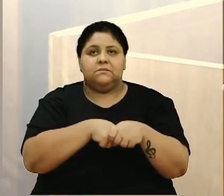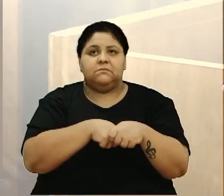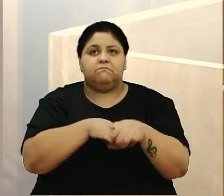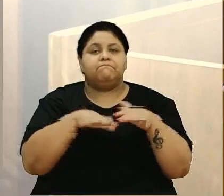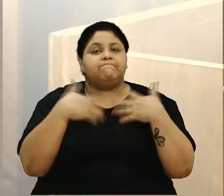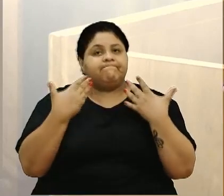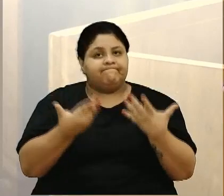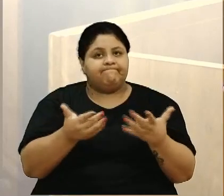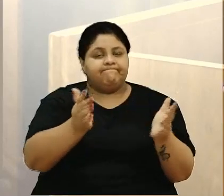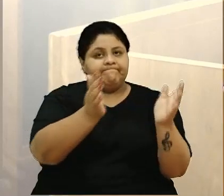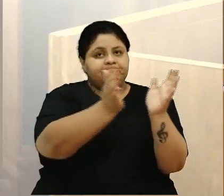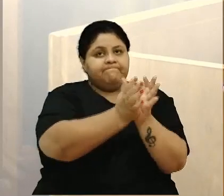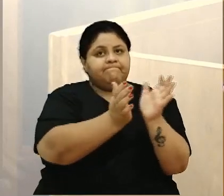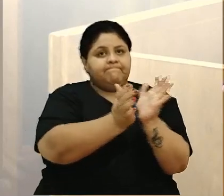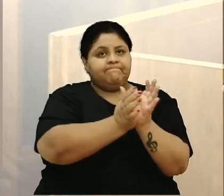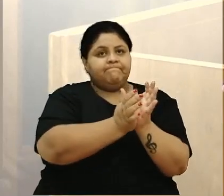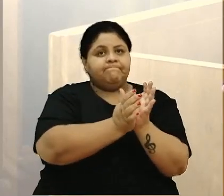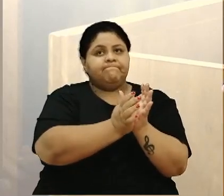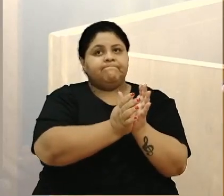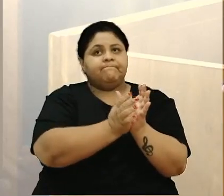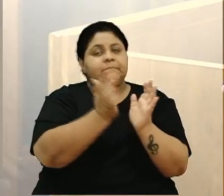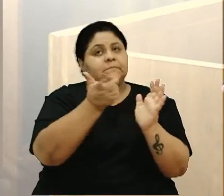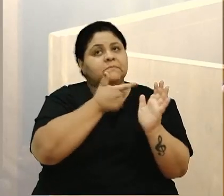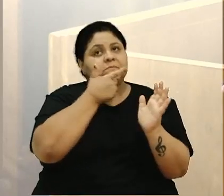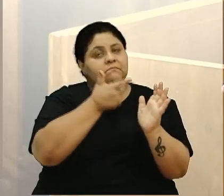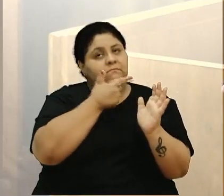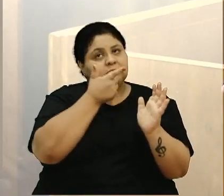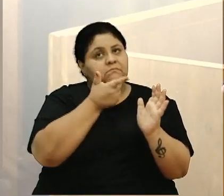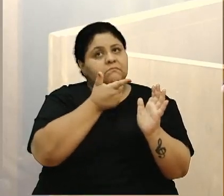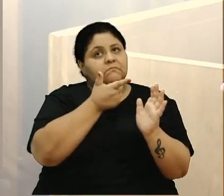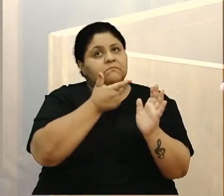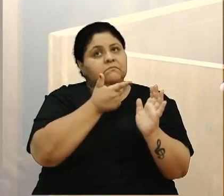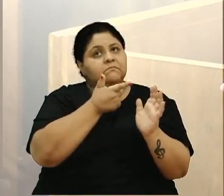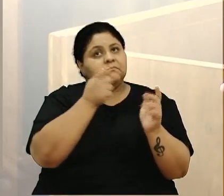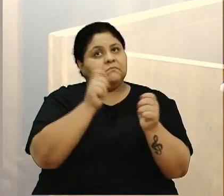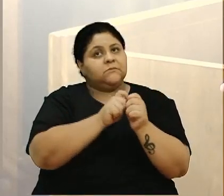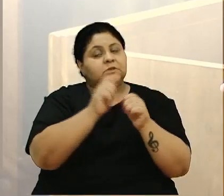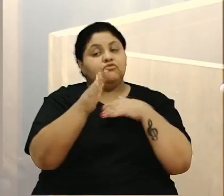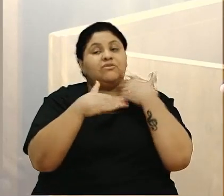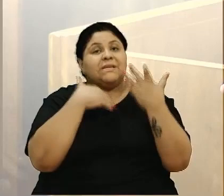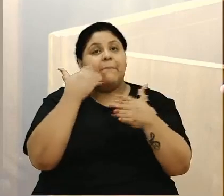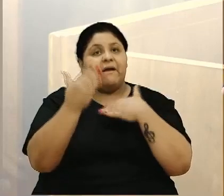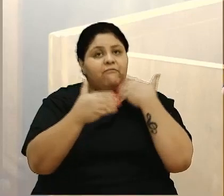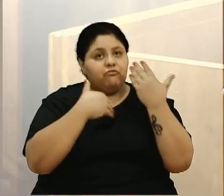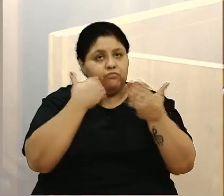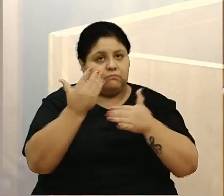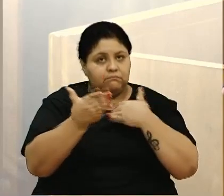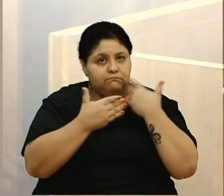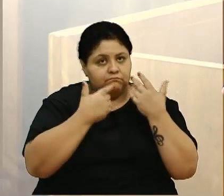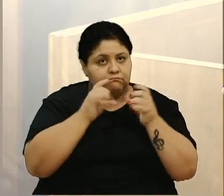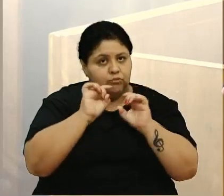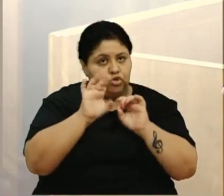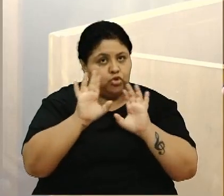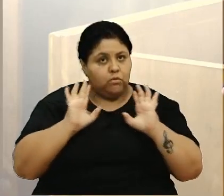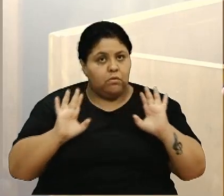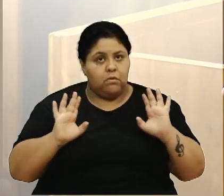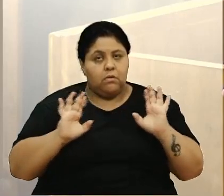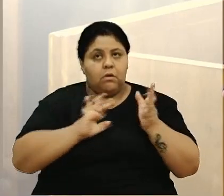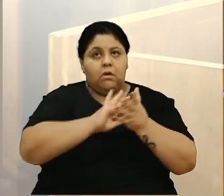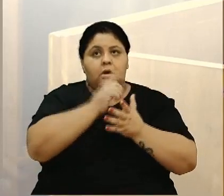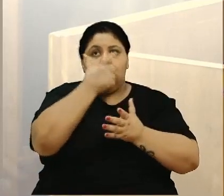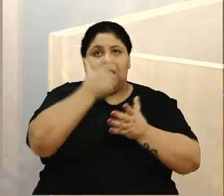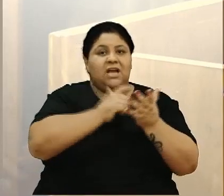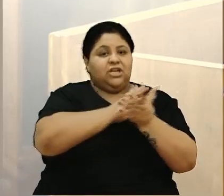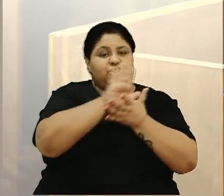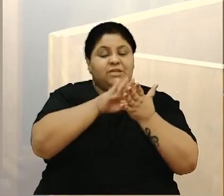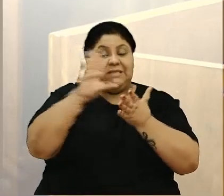Então, colegas, essa é uma fala que a gente tem, que eu só estou fazendo um desabafo, né? Que eu acho que ninguém tem que tirar